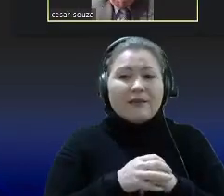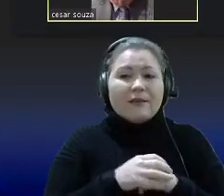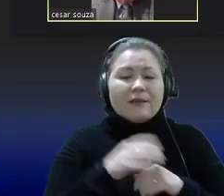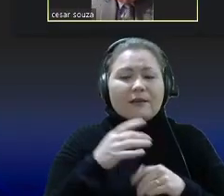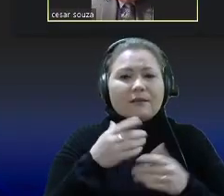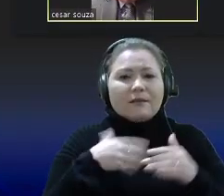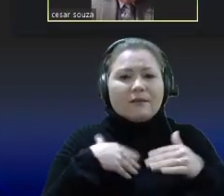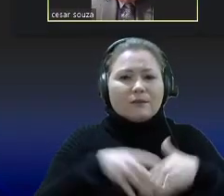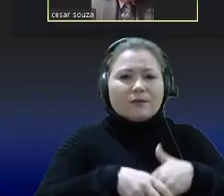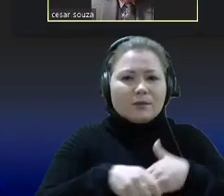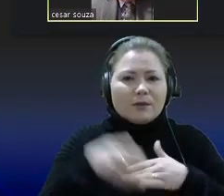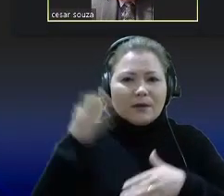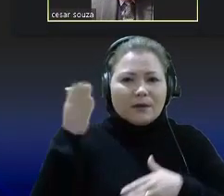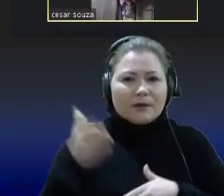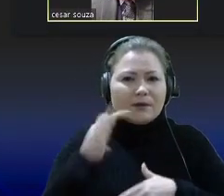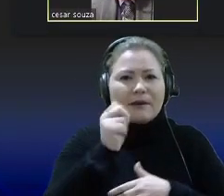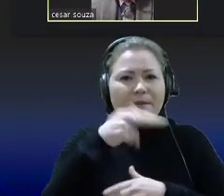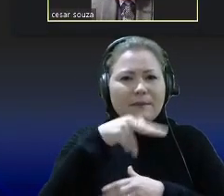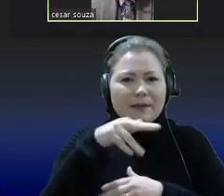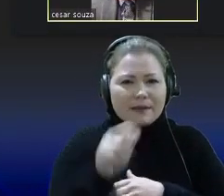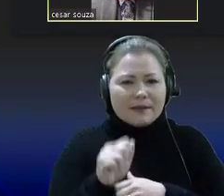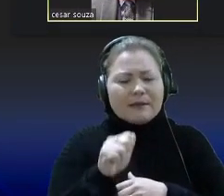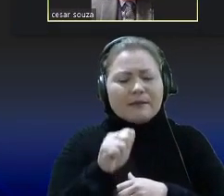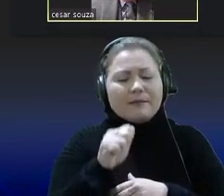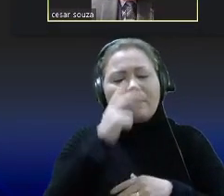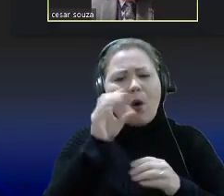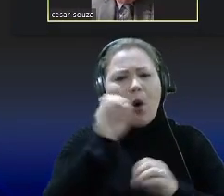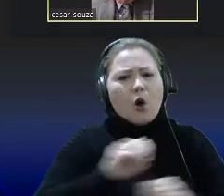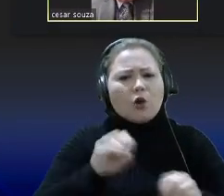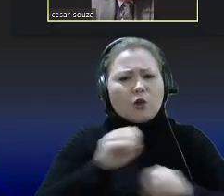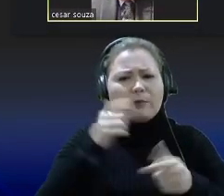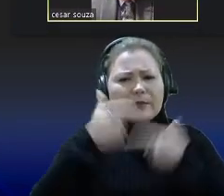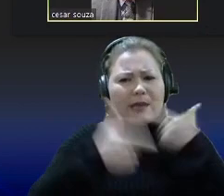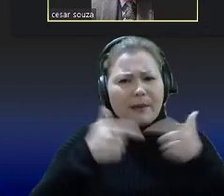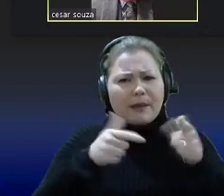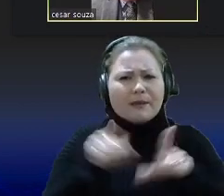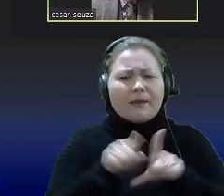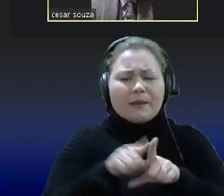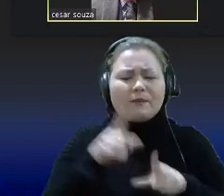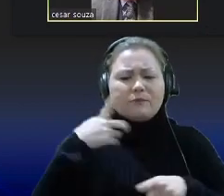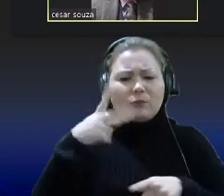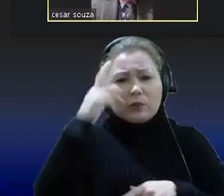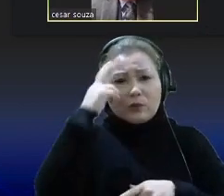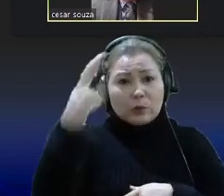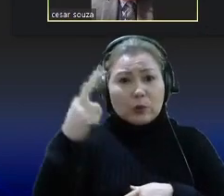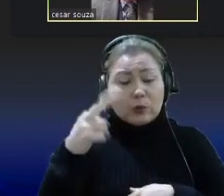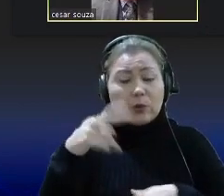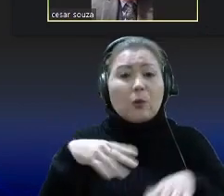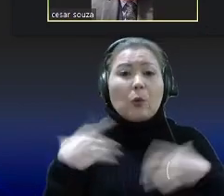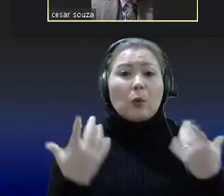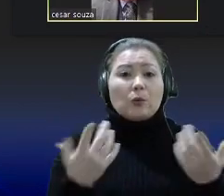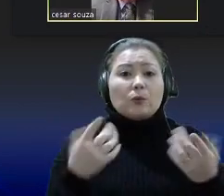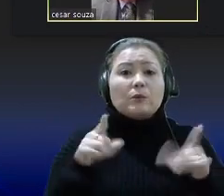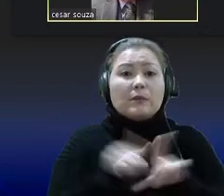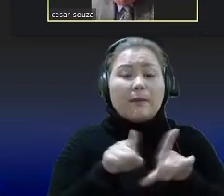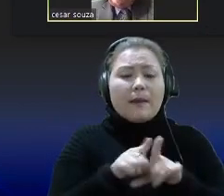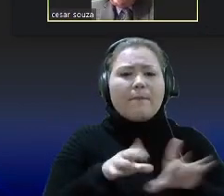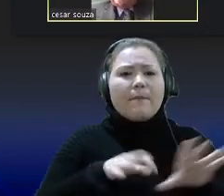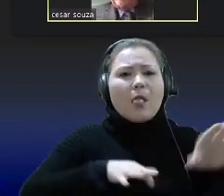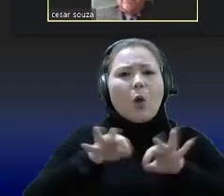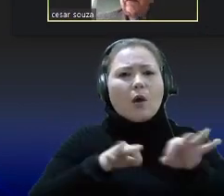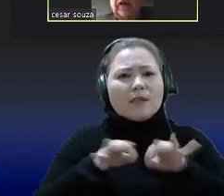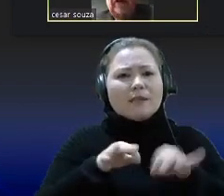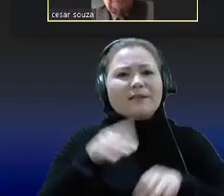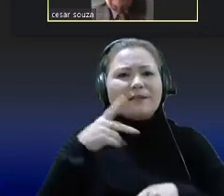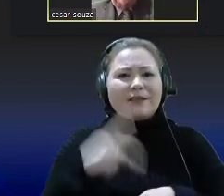Saúdo a senhora pelo excelente trabalho, tanto na sua diretoria, quanto pela organização